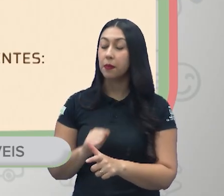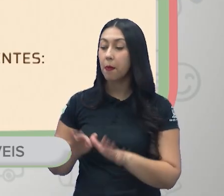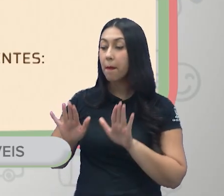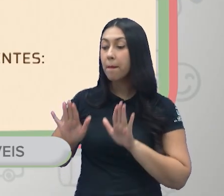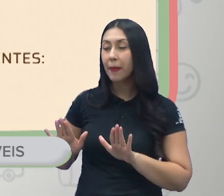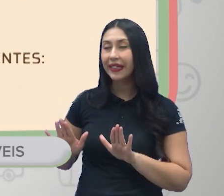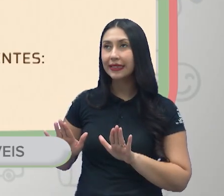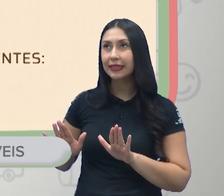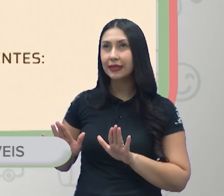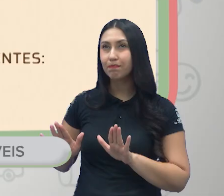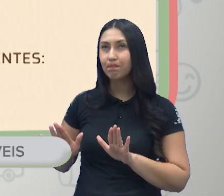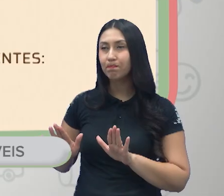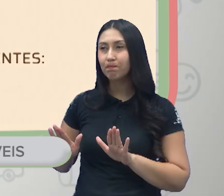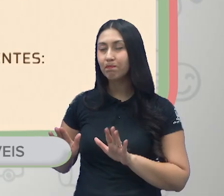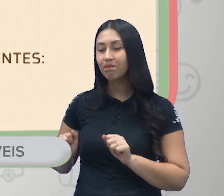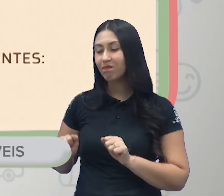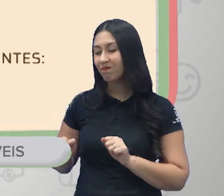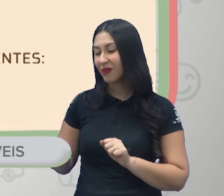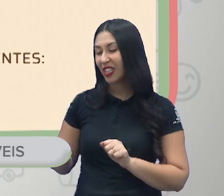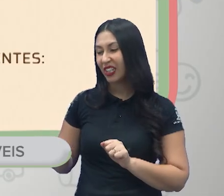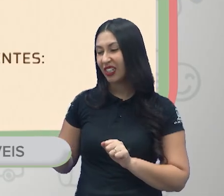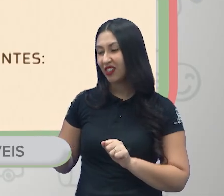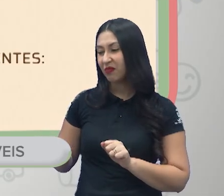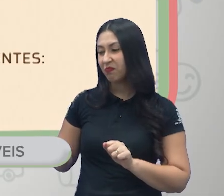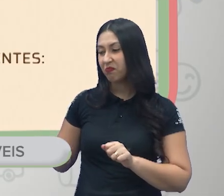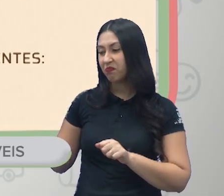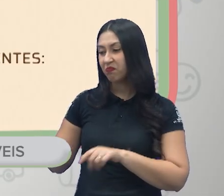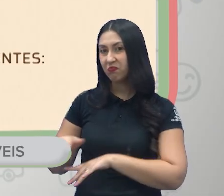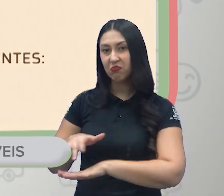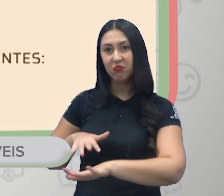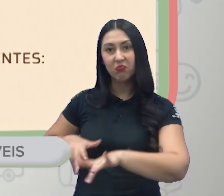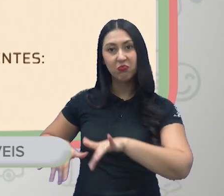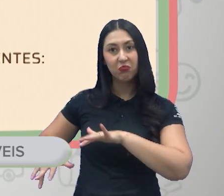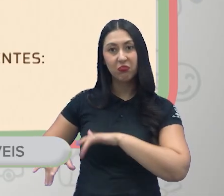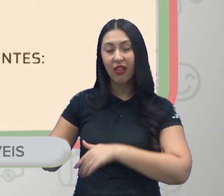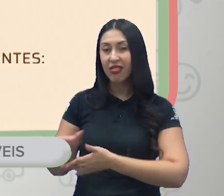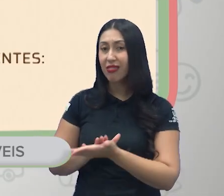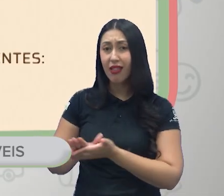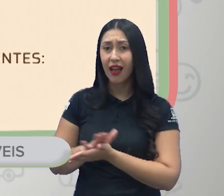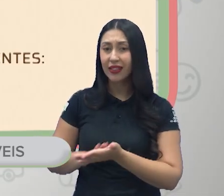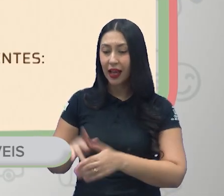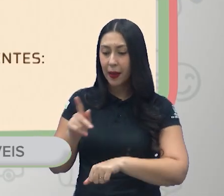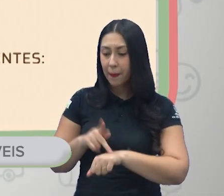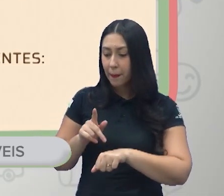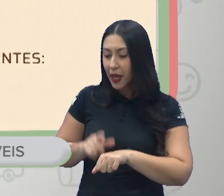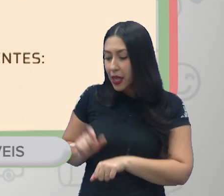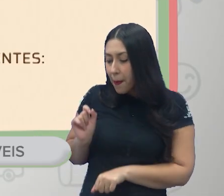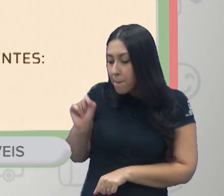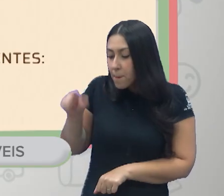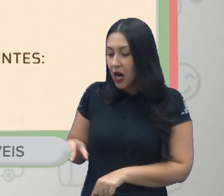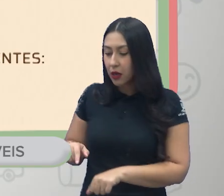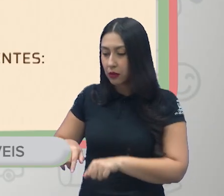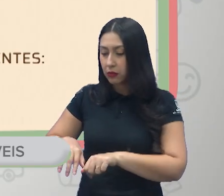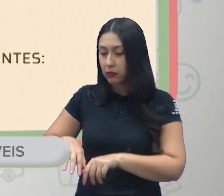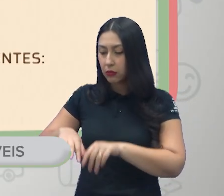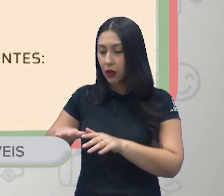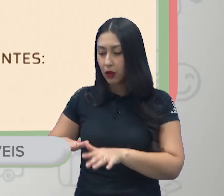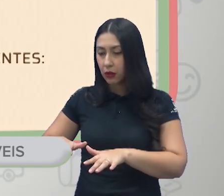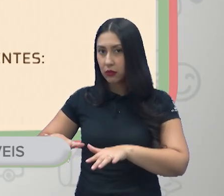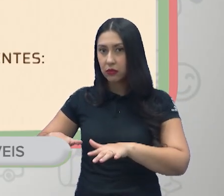assim, não tem vida, não tem movimento. Aí você joga uma pedrinha, ela se movimenta só um pouquinho, não